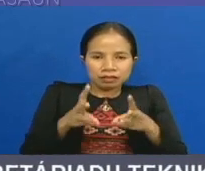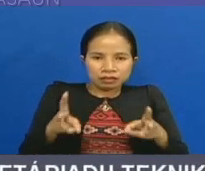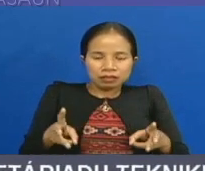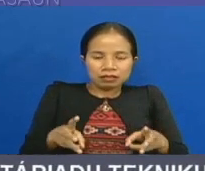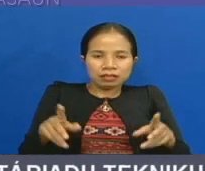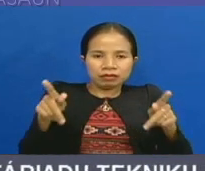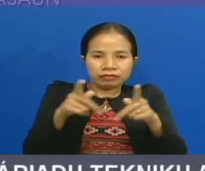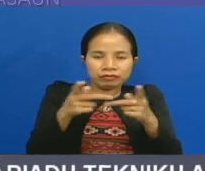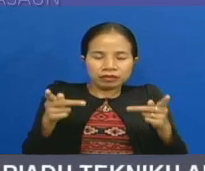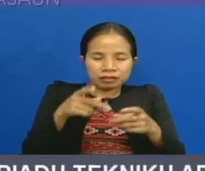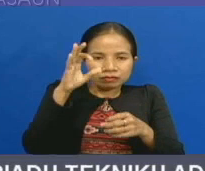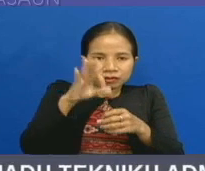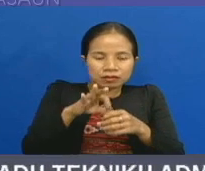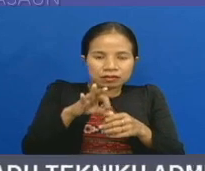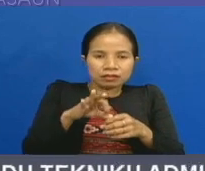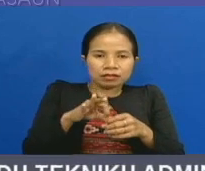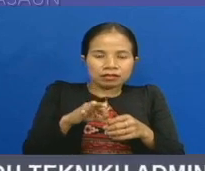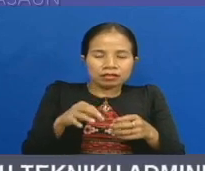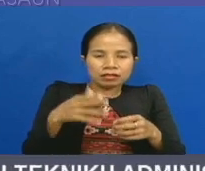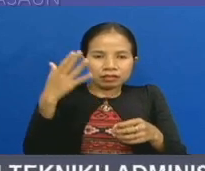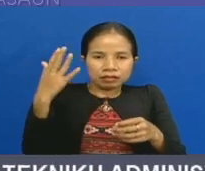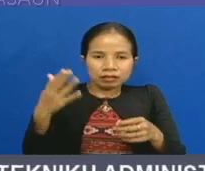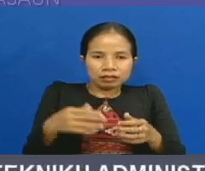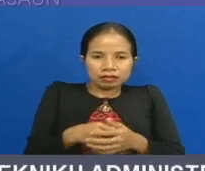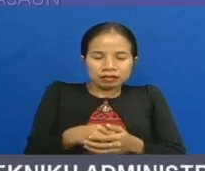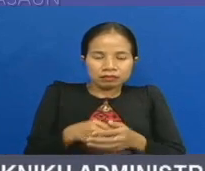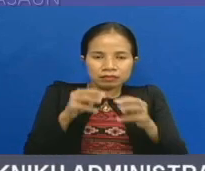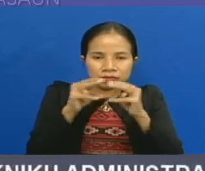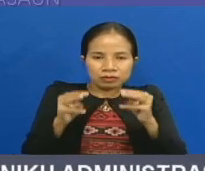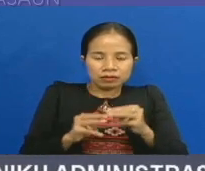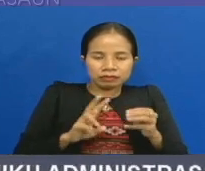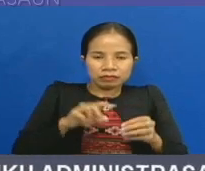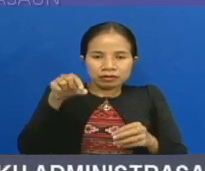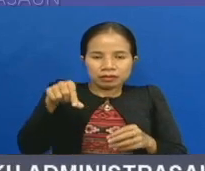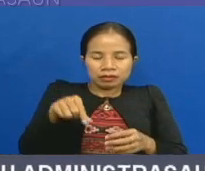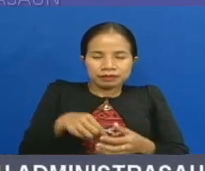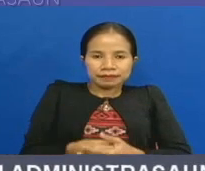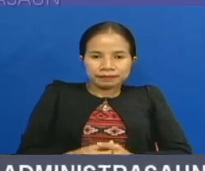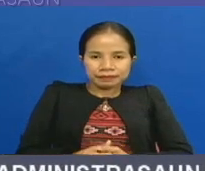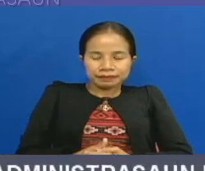estrada, liga para o centro, votação Cira, na BEMA que estabelece o roto e a município Viqueque.